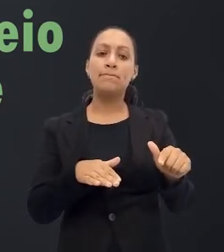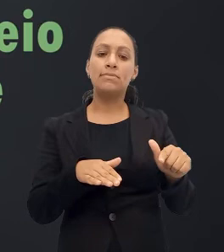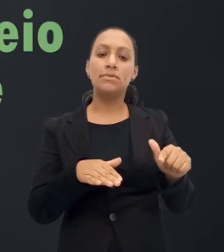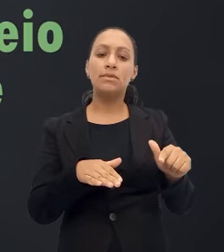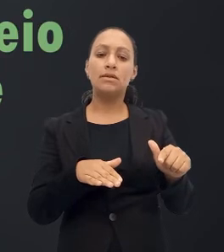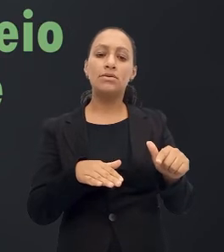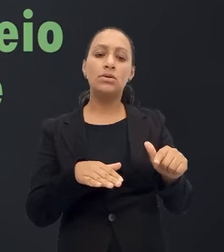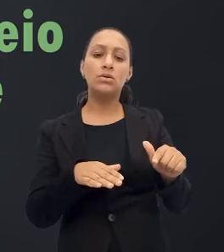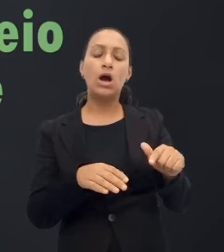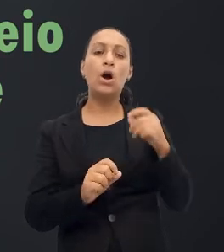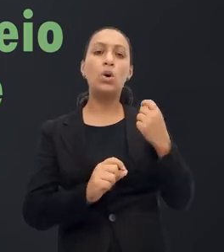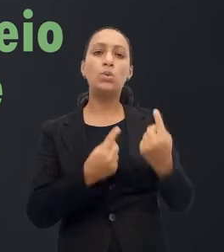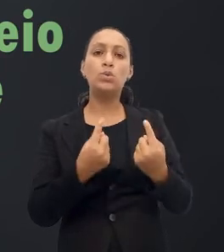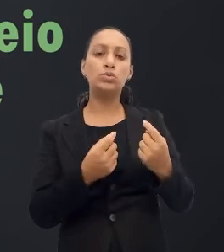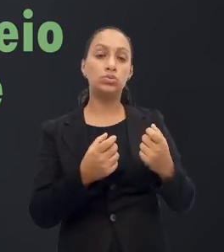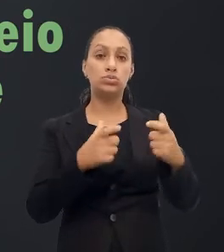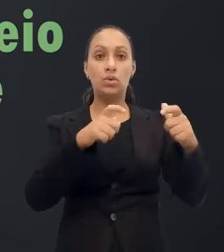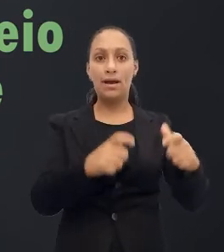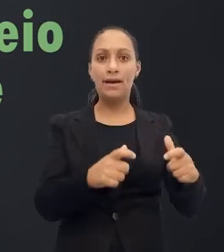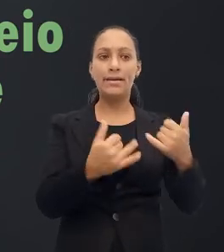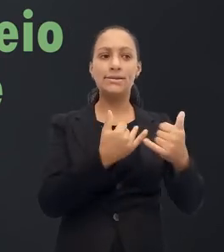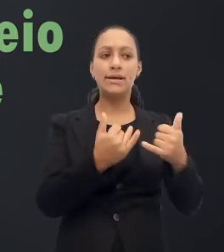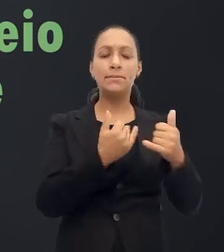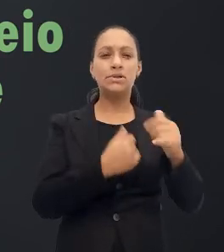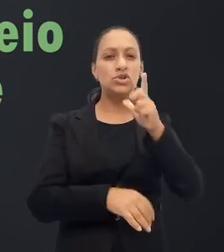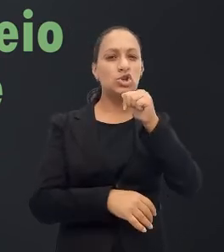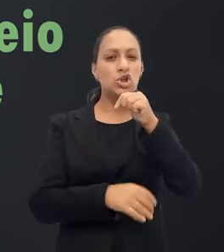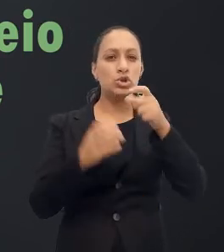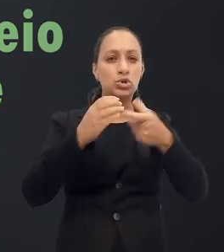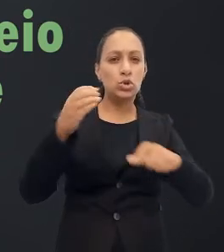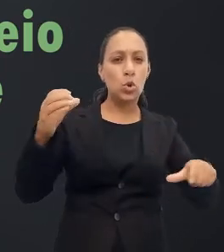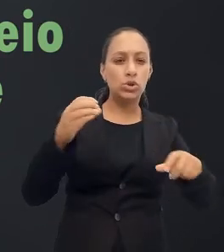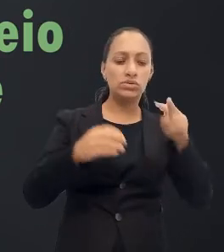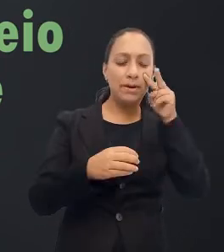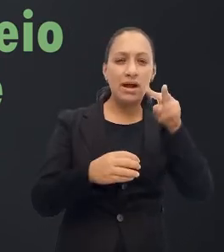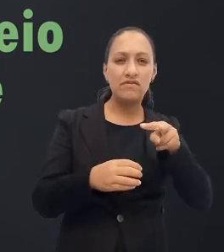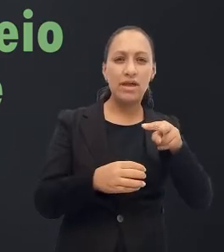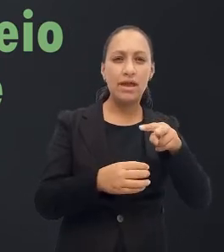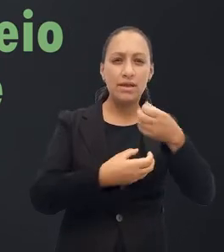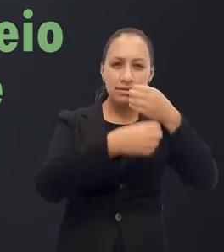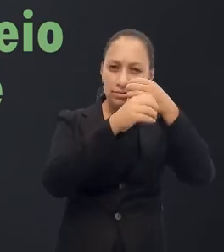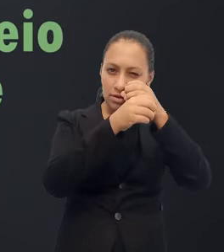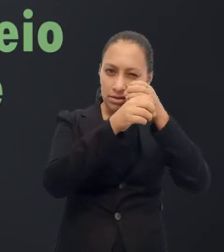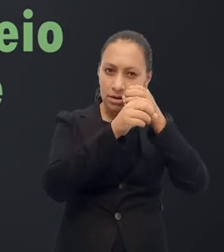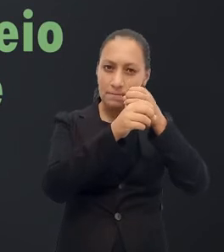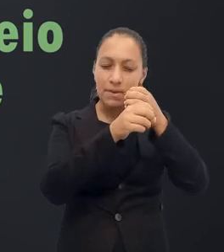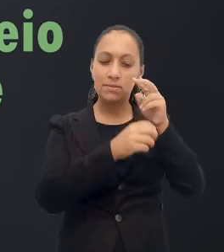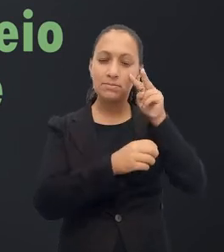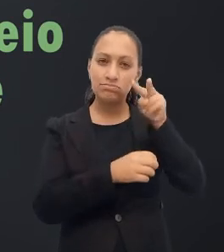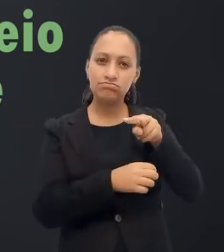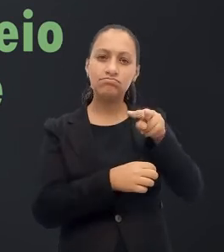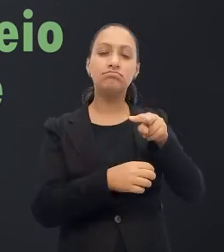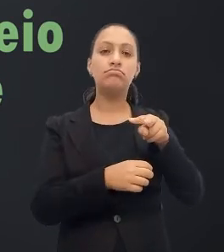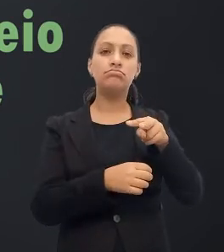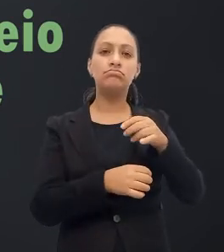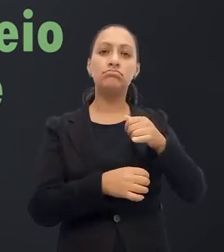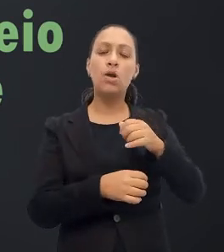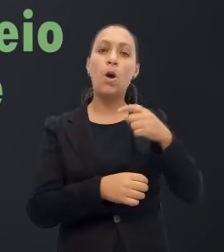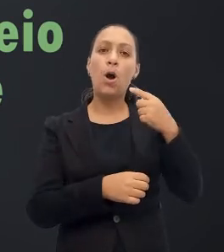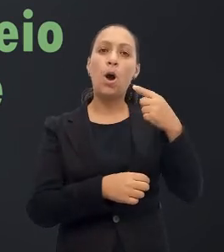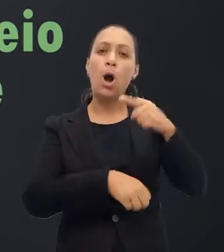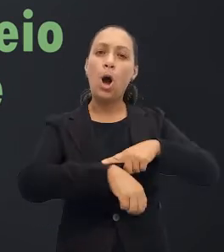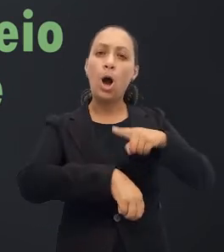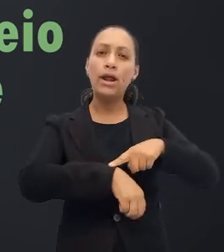algumas estações de tratamento de esgoto, onde a amostra ela é uma amostra composta, onde nós fizemos uma amostragem de hora em hora,